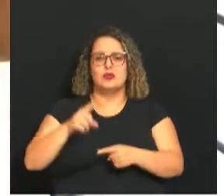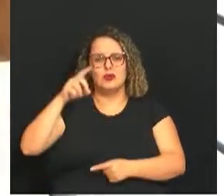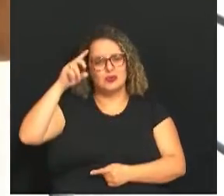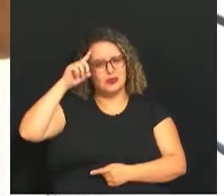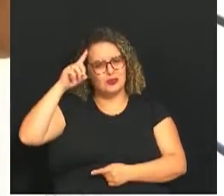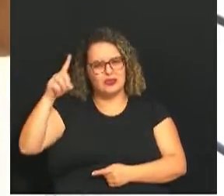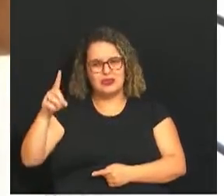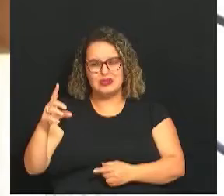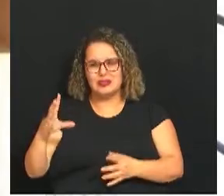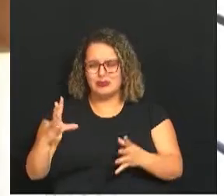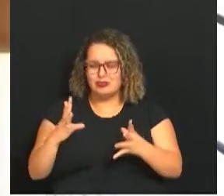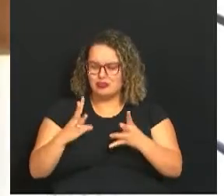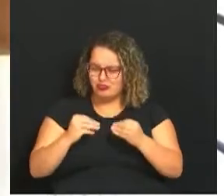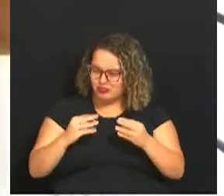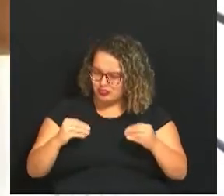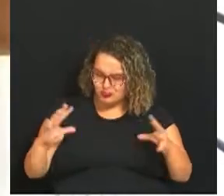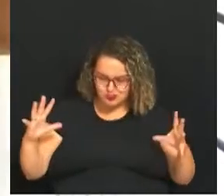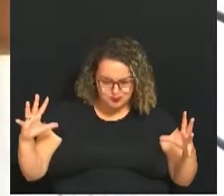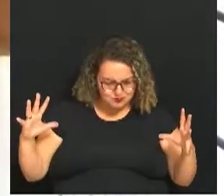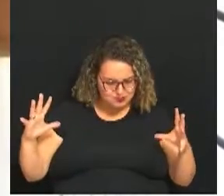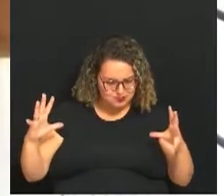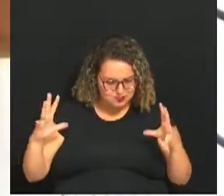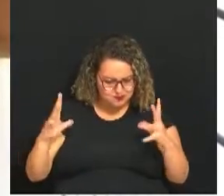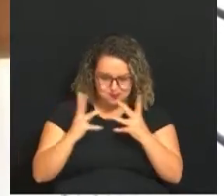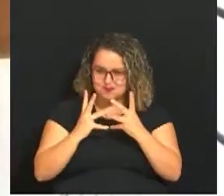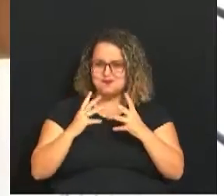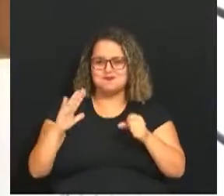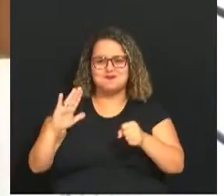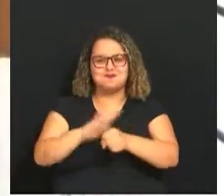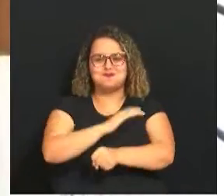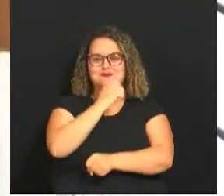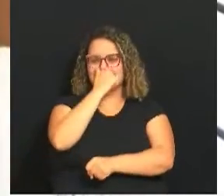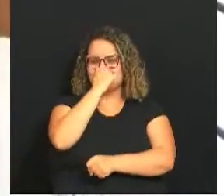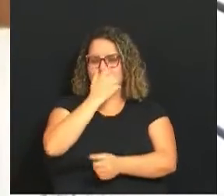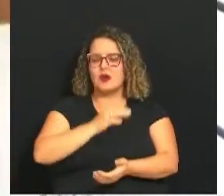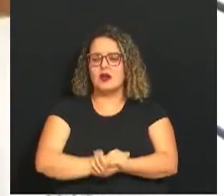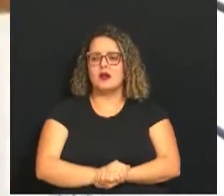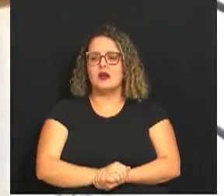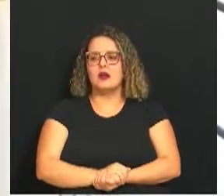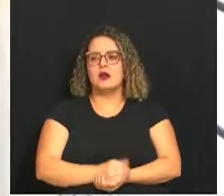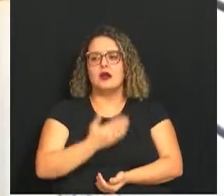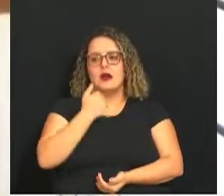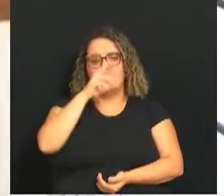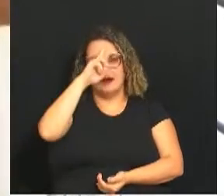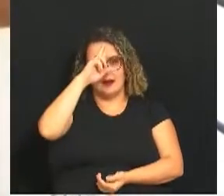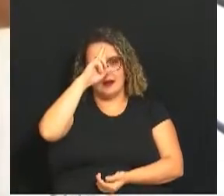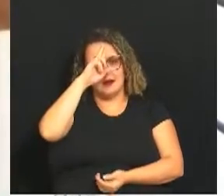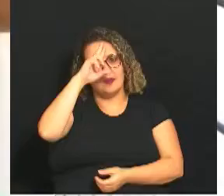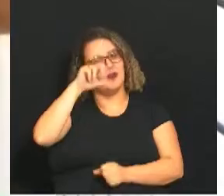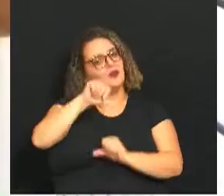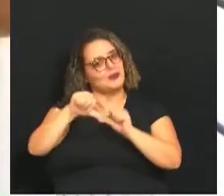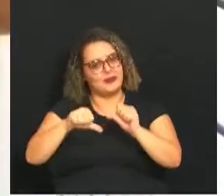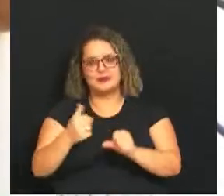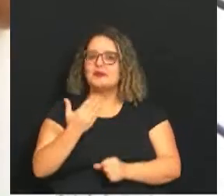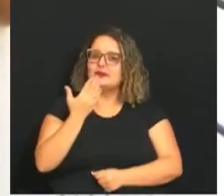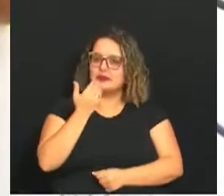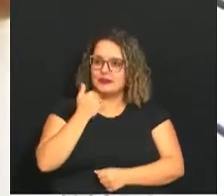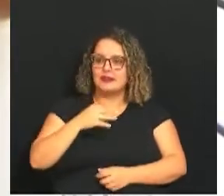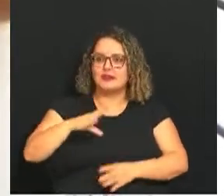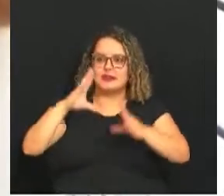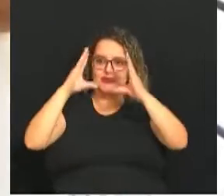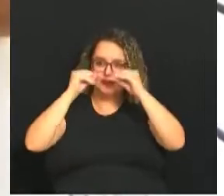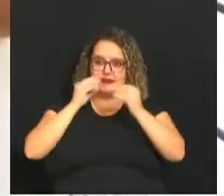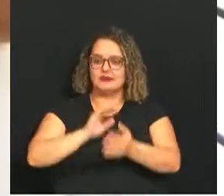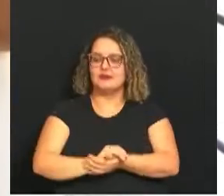hein? Aí complica, né? Aí o almoço vira jantar, né? Vira jantar, demora. Muito obrigado.